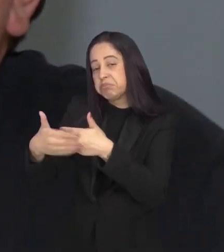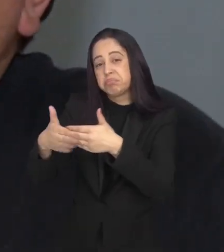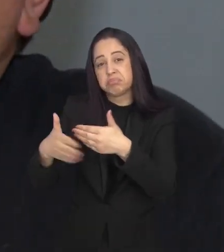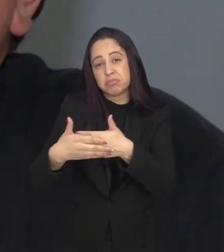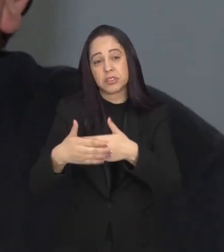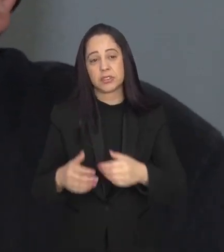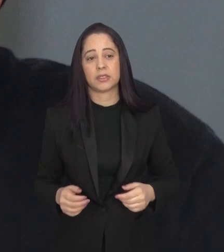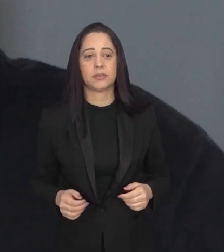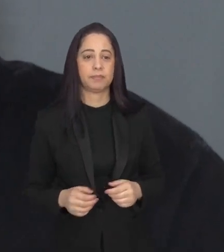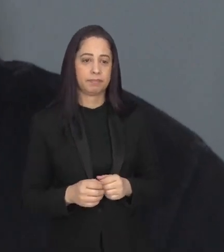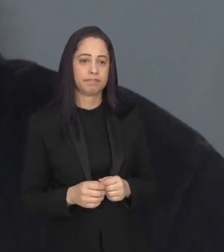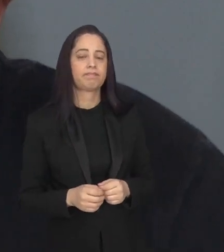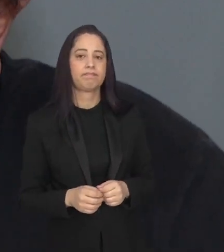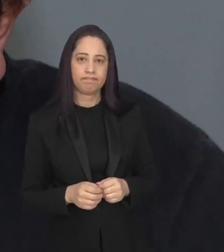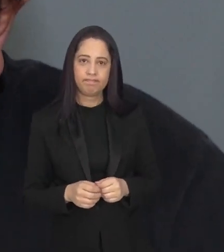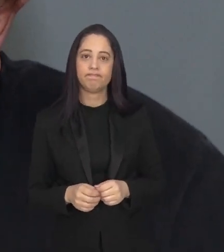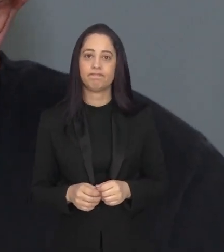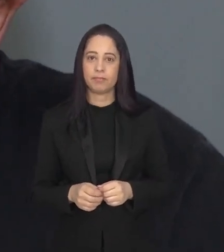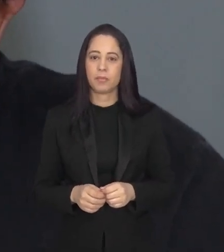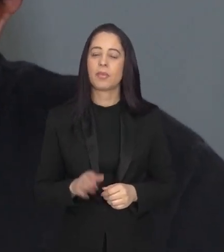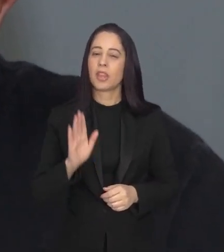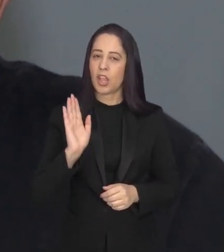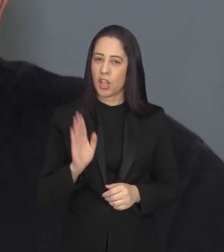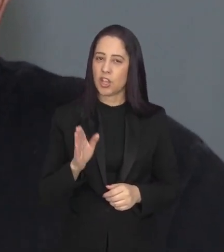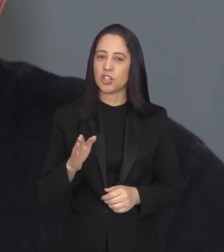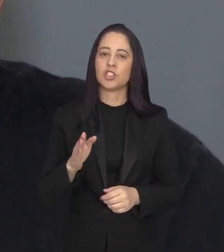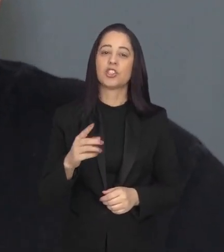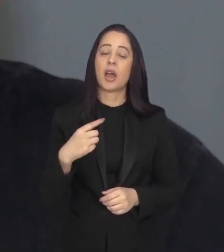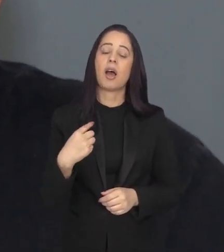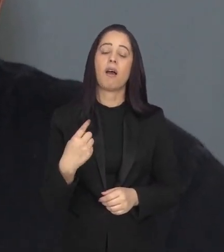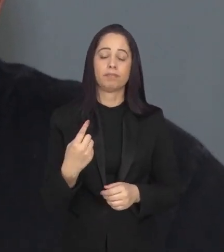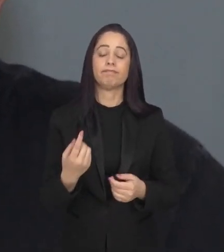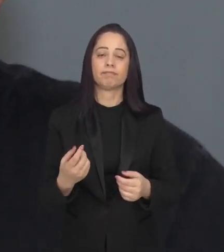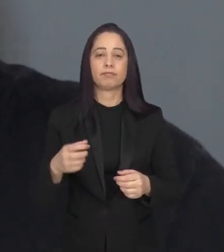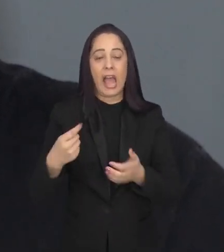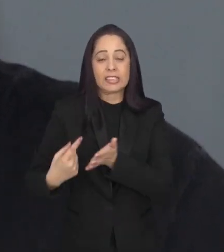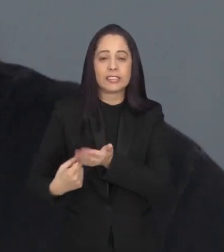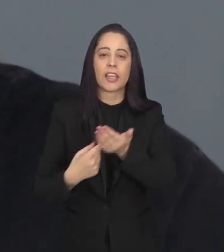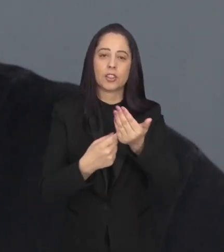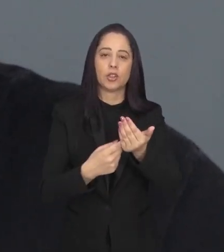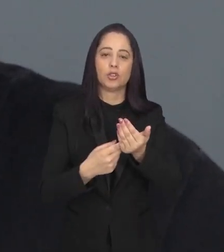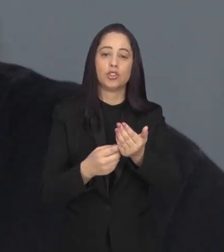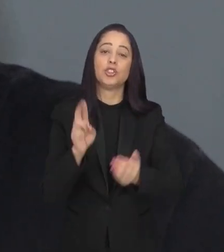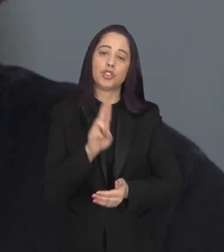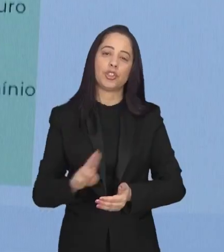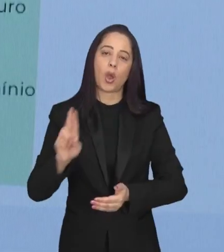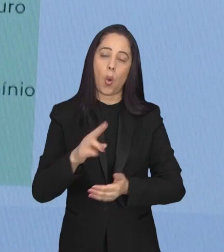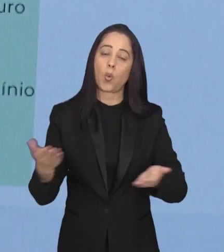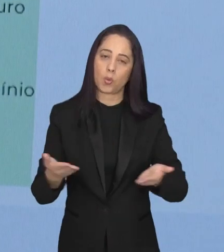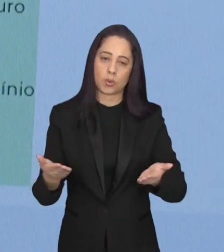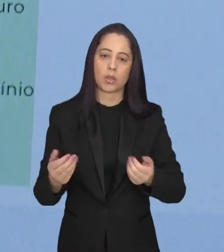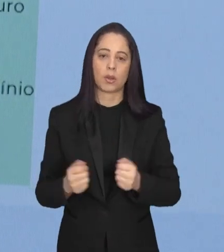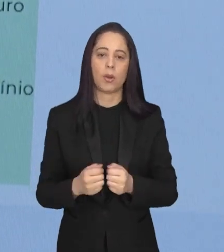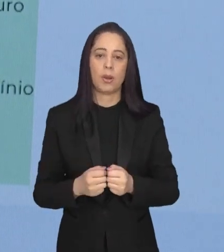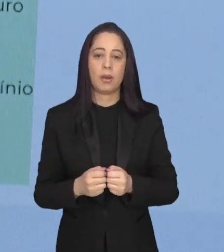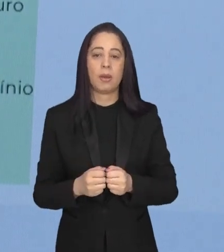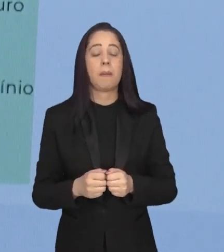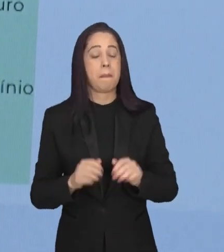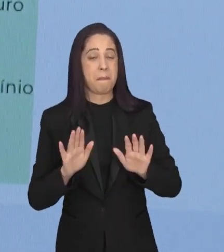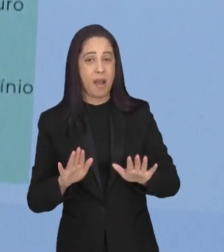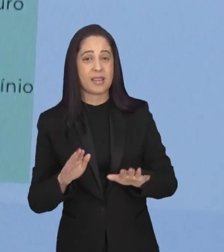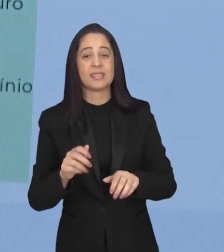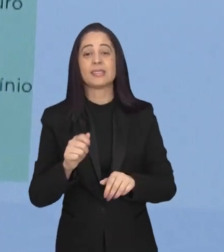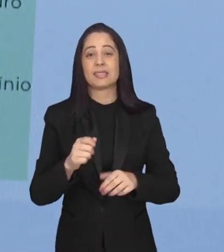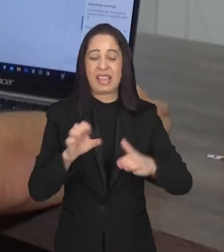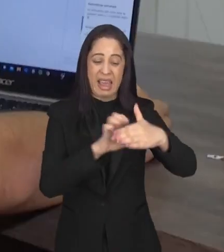coisas. E o especialista reforça: esse tipo de recurso já faz parte do nosso presente há muito tempo. Apesar da popularização